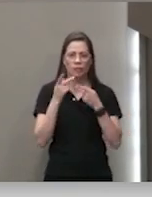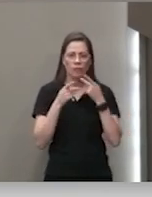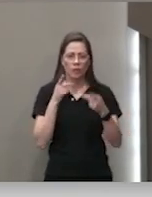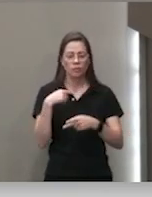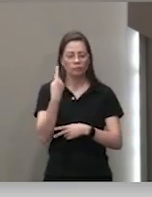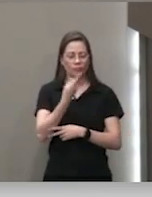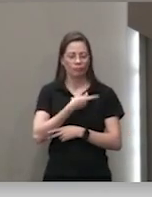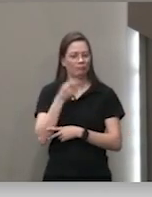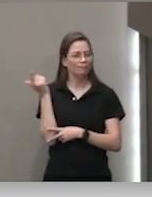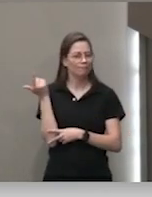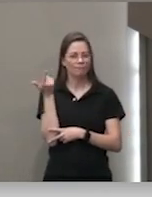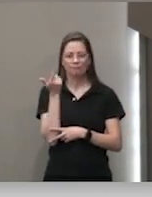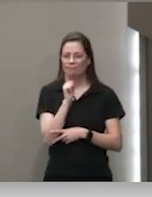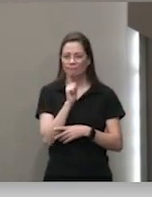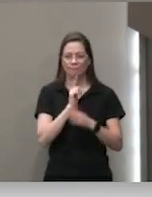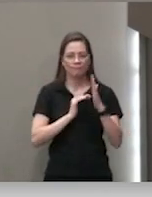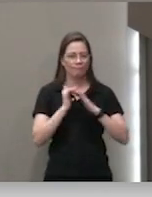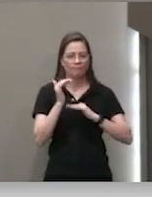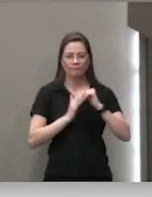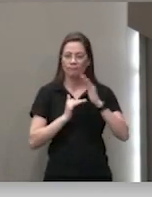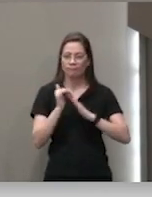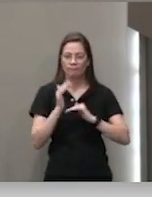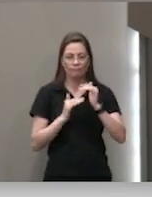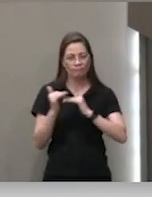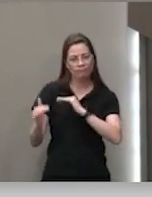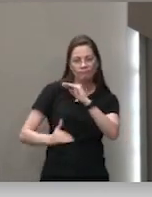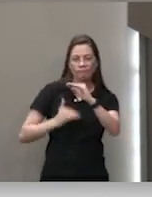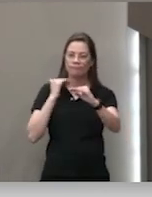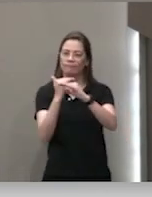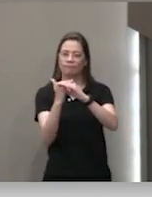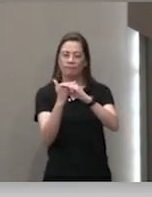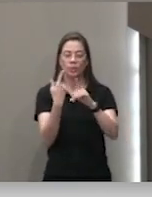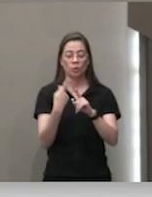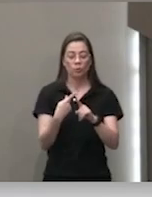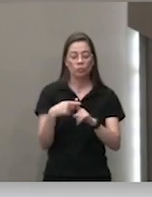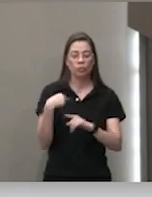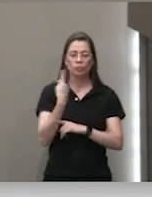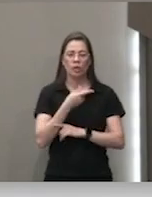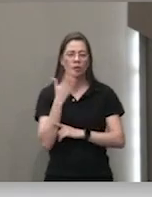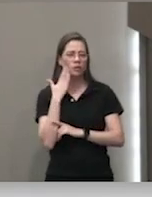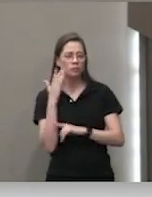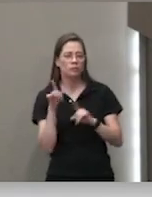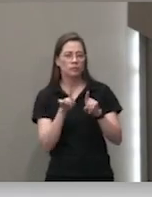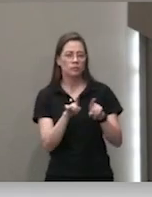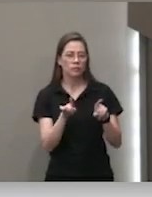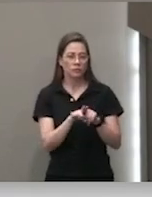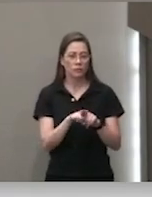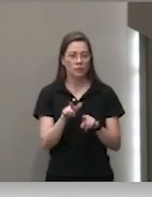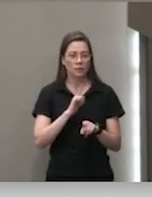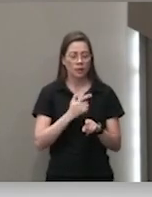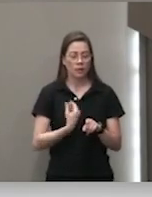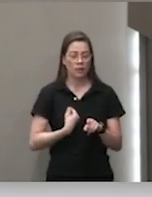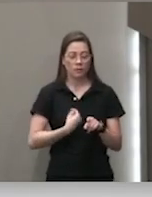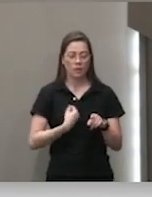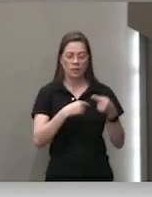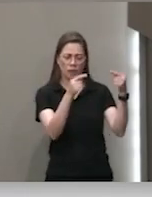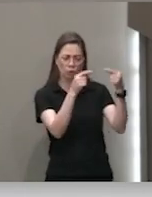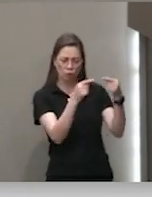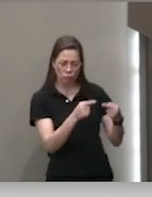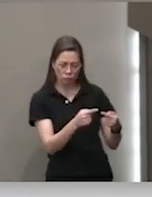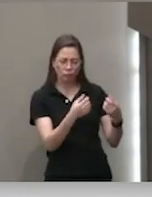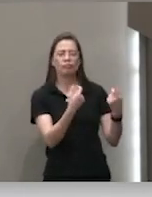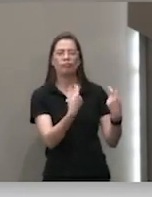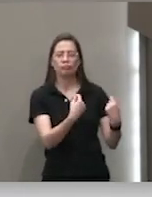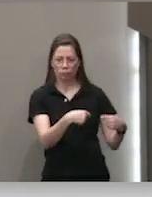a gente não conseguiu na prática alcançar. Porque nós sabemos também que para ter, tem que ter toda uma estrutura, tem que ter